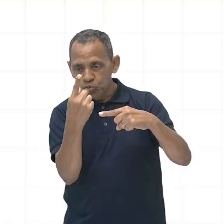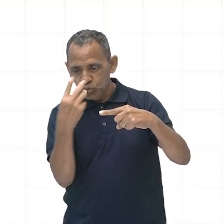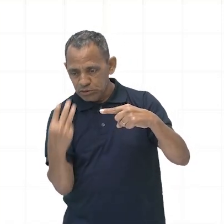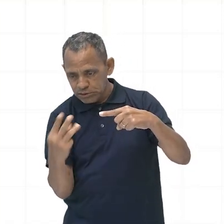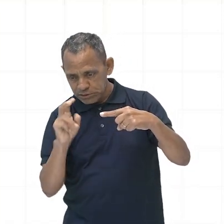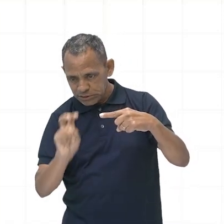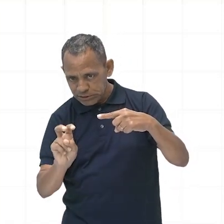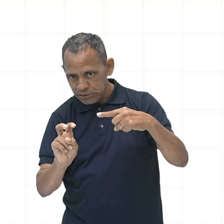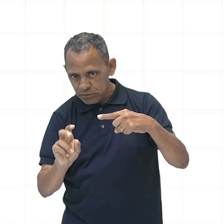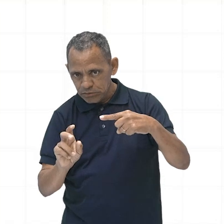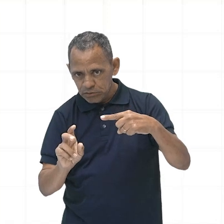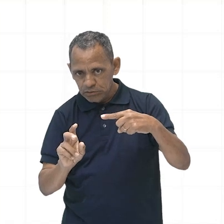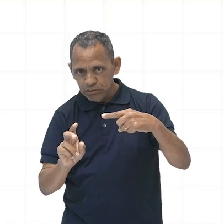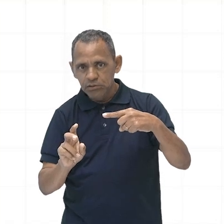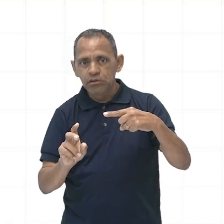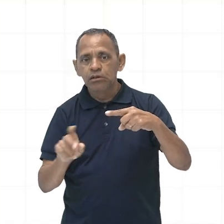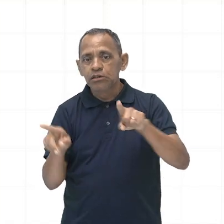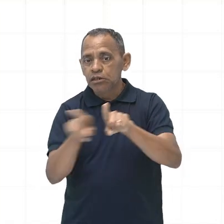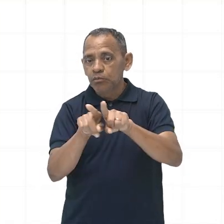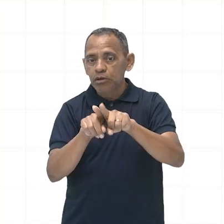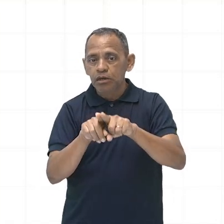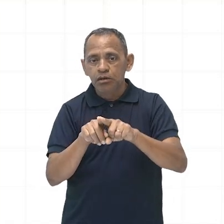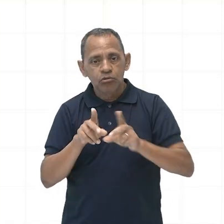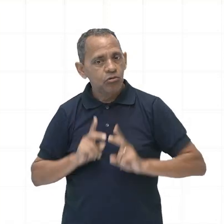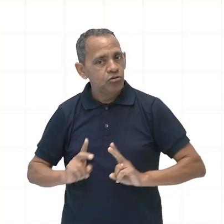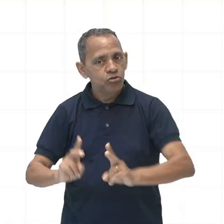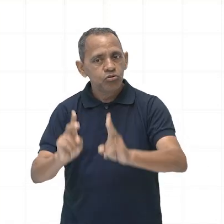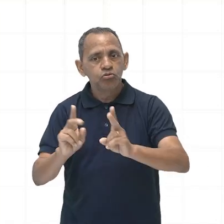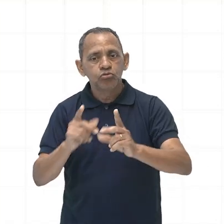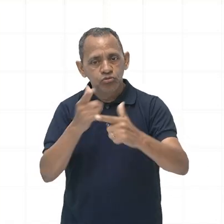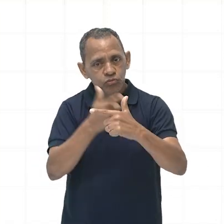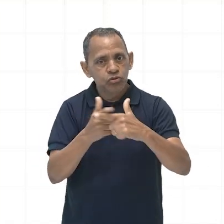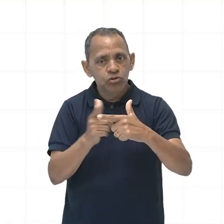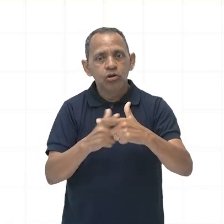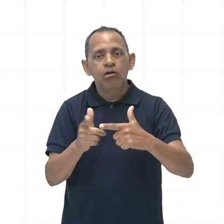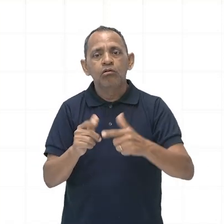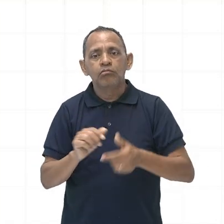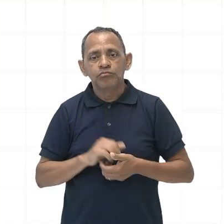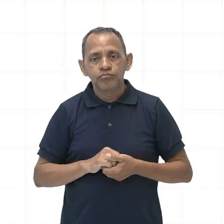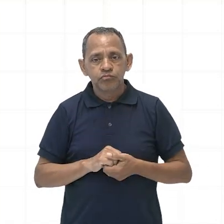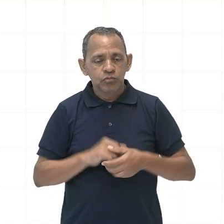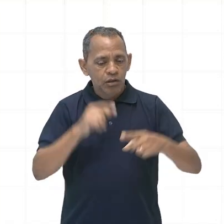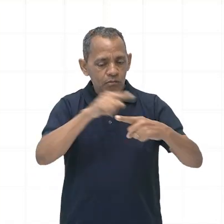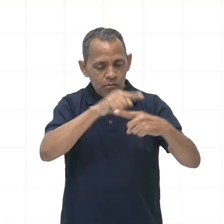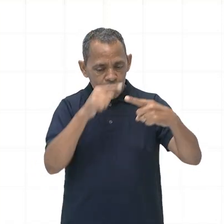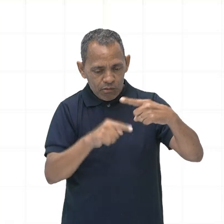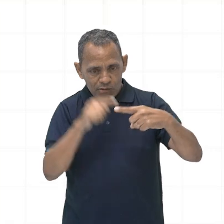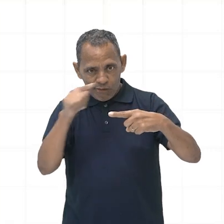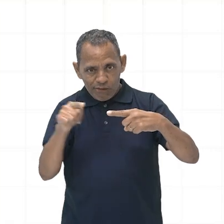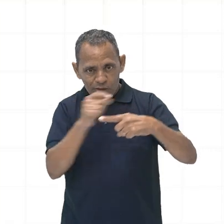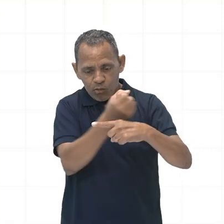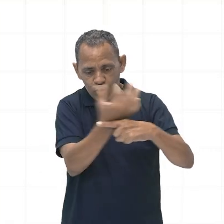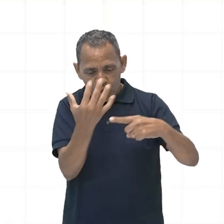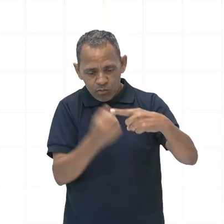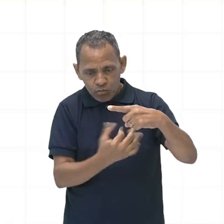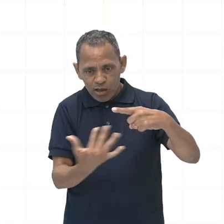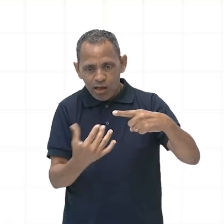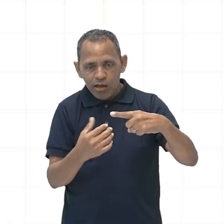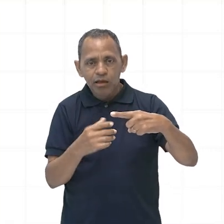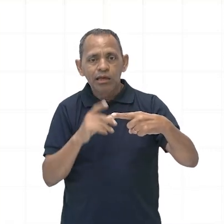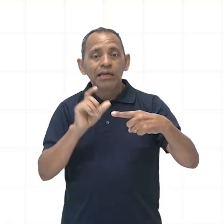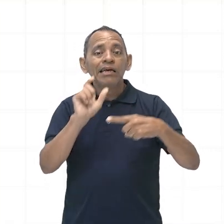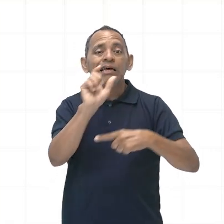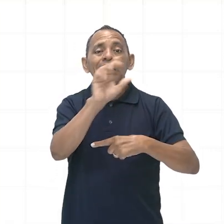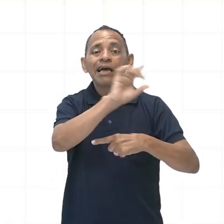sobre 5. Eu mantenho a divisão, essa divisão é a fração, né? E aí, com isso, cada expoente